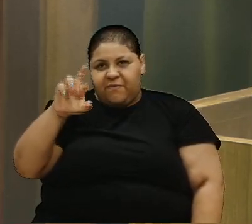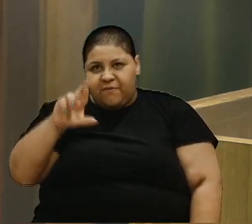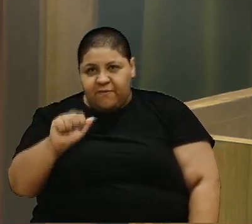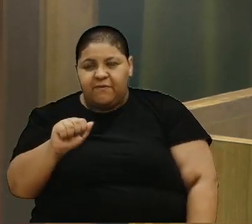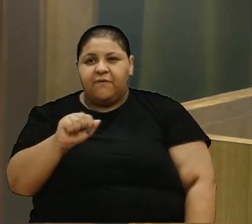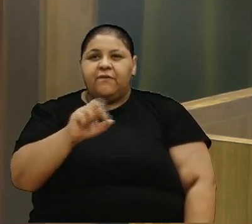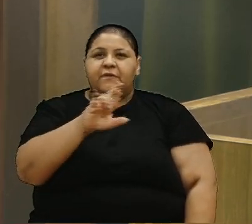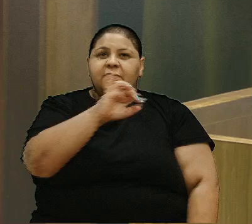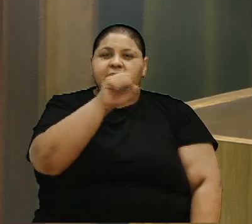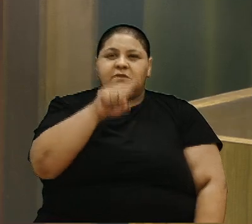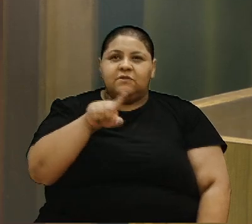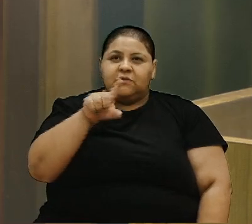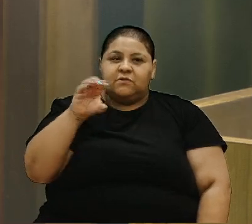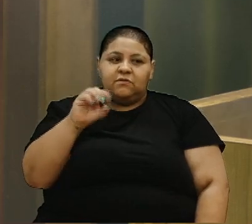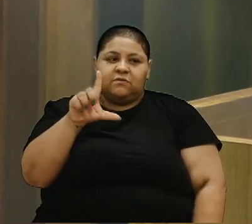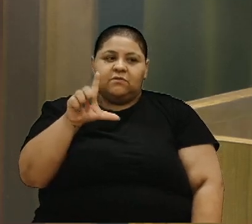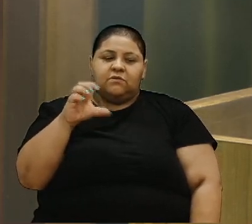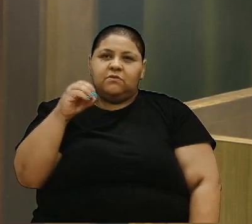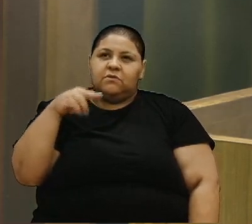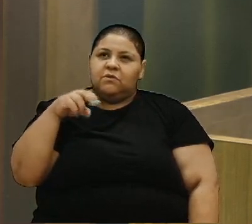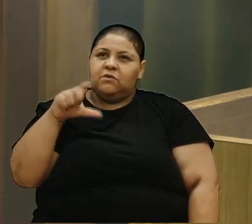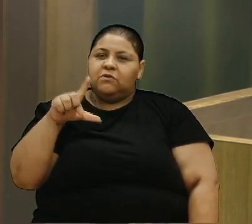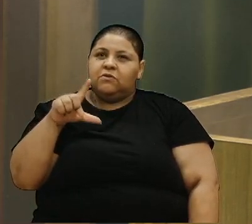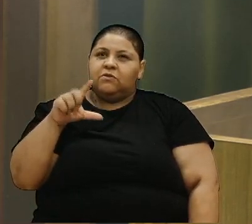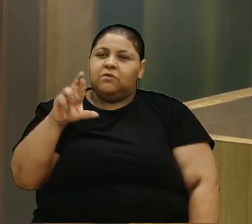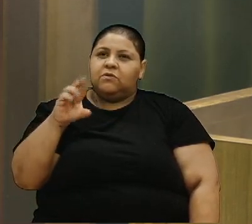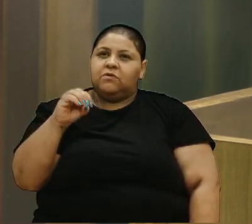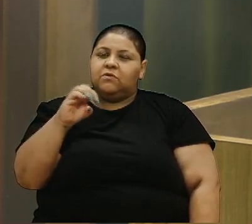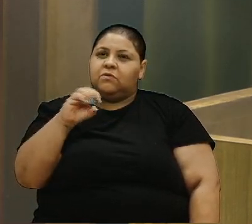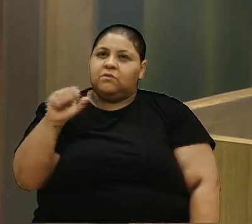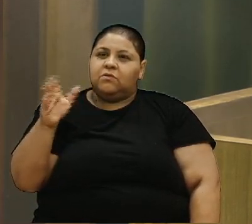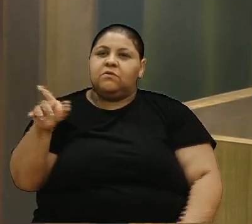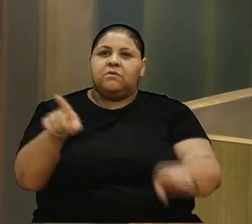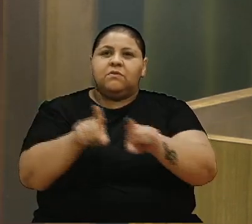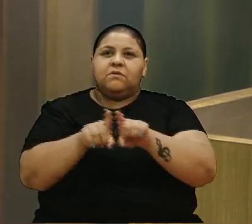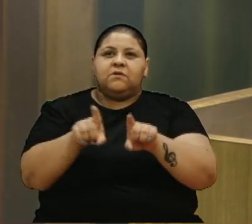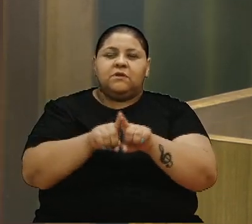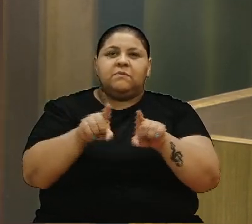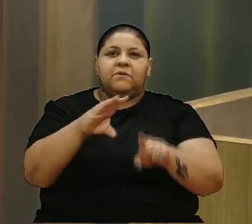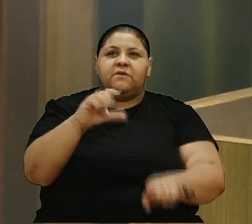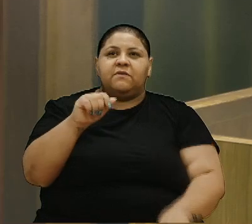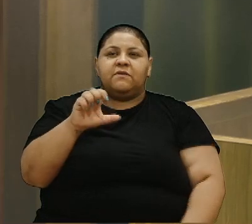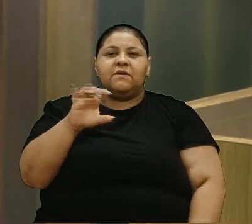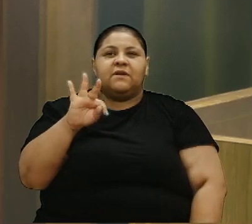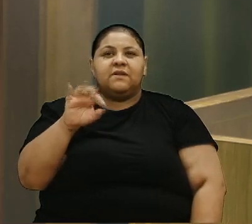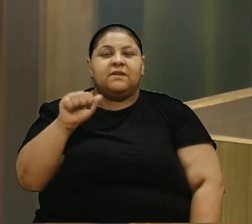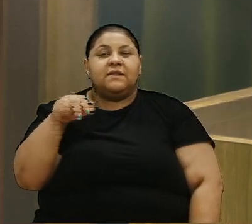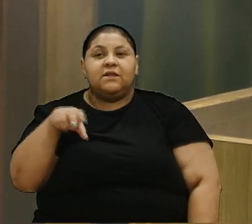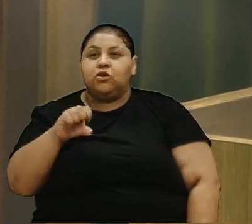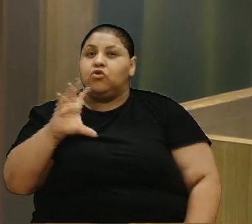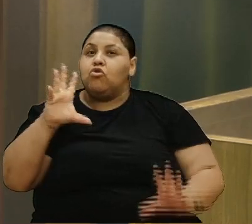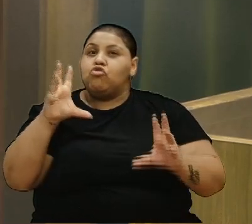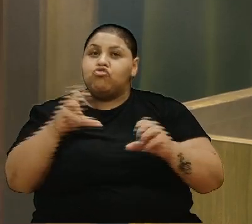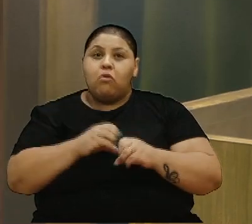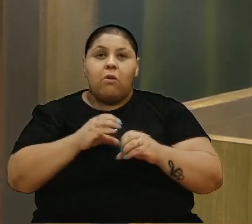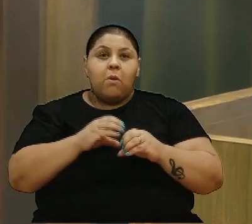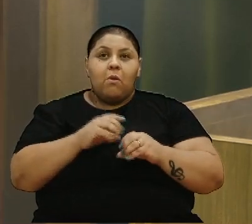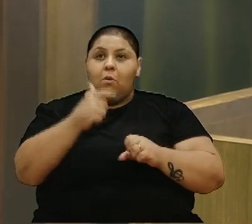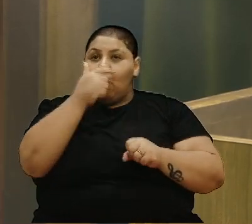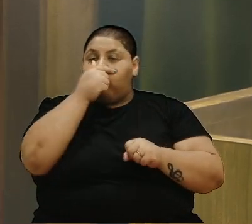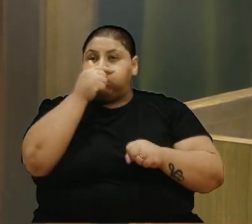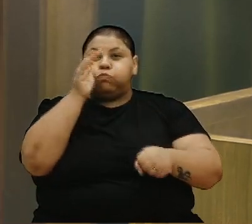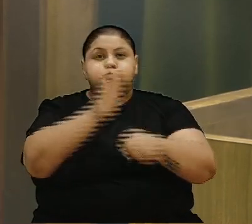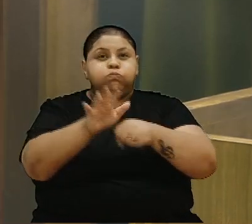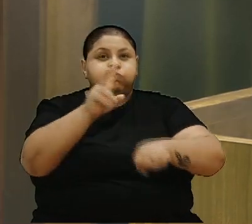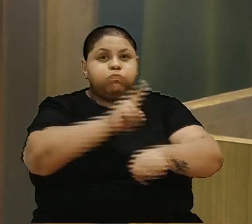o Leonor Rosa, temos o Nandi e o Caetano Costa Milã. Todas as escolas lotadas de vagas, especialmente